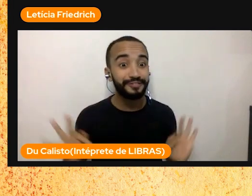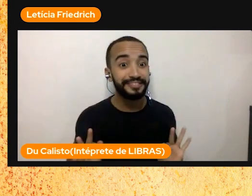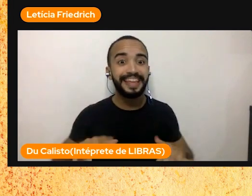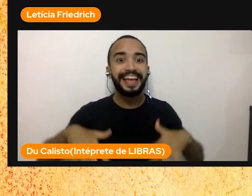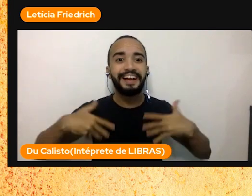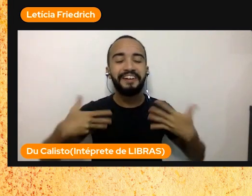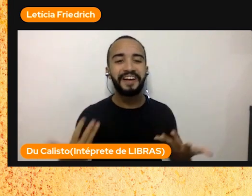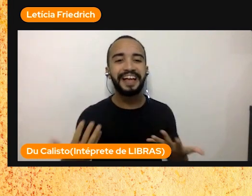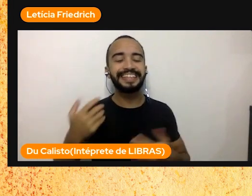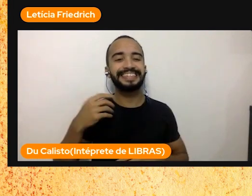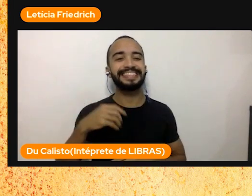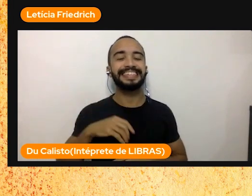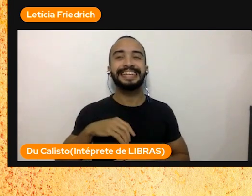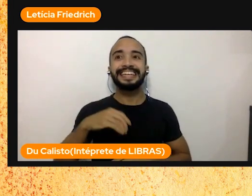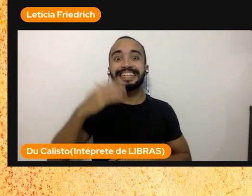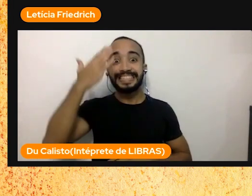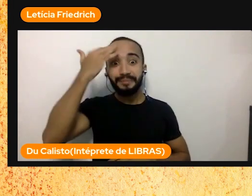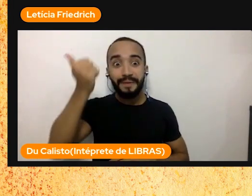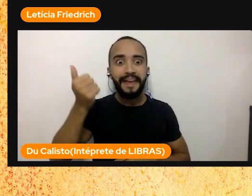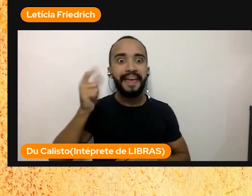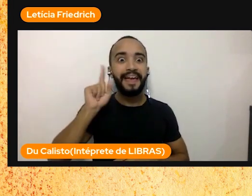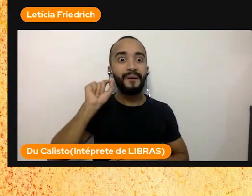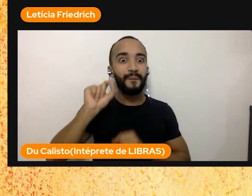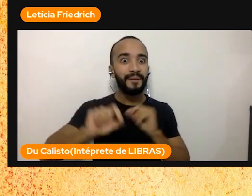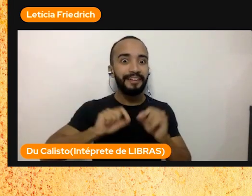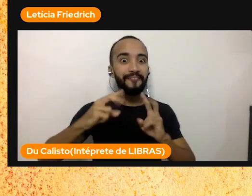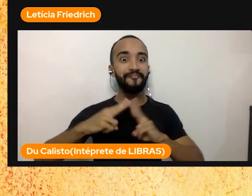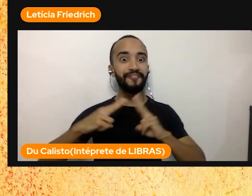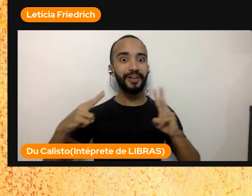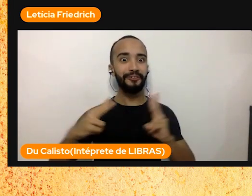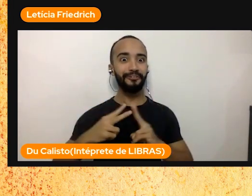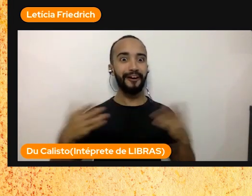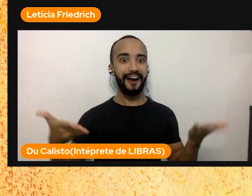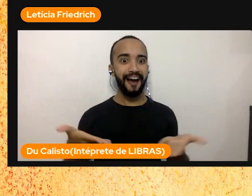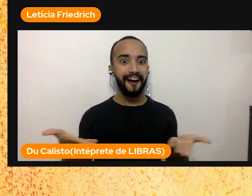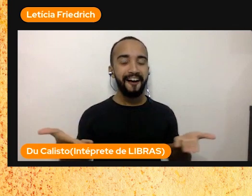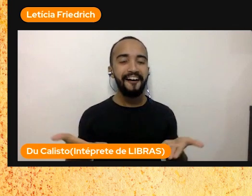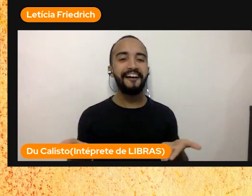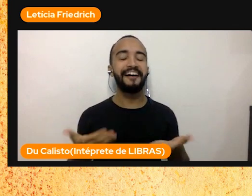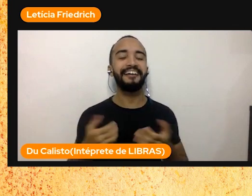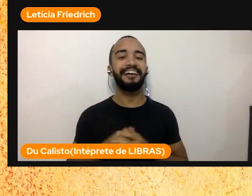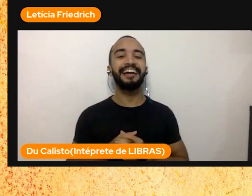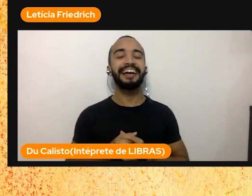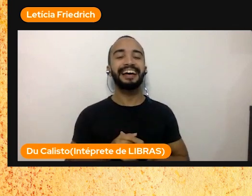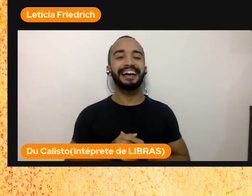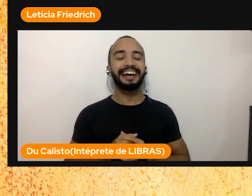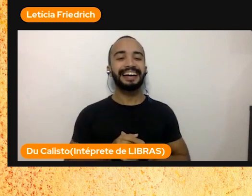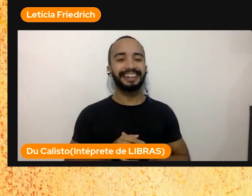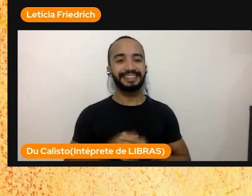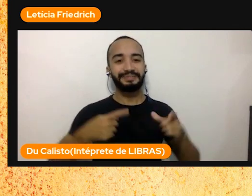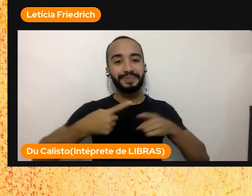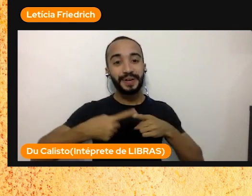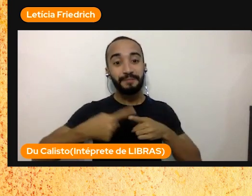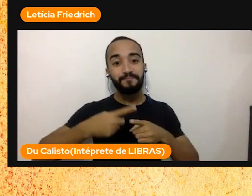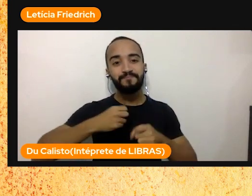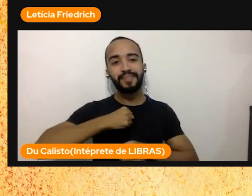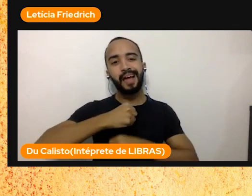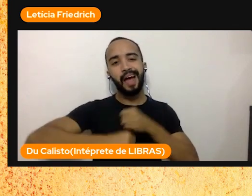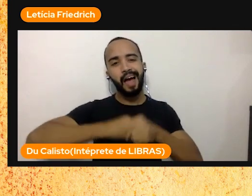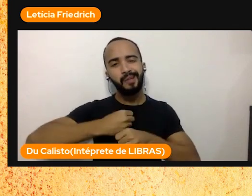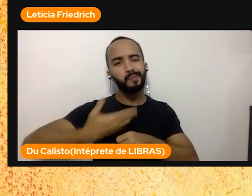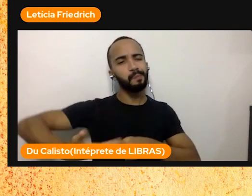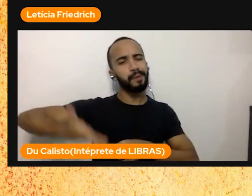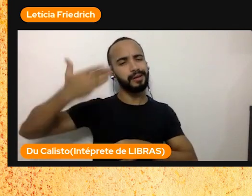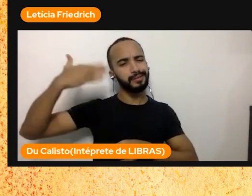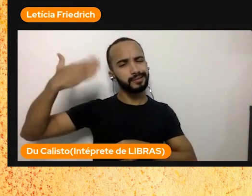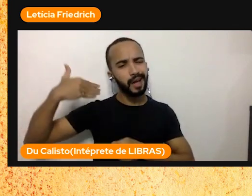versão digital, né, porque o importante também é não deixar de ter, né, porque você acaba com, o ano passado, alguns festivais e